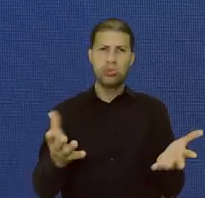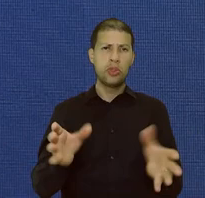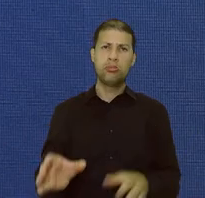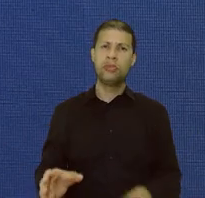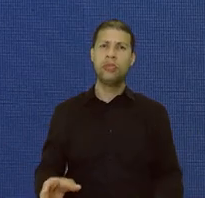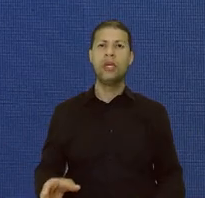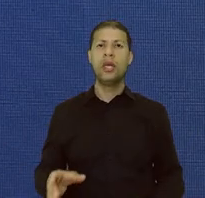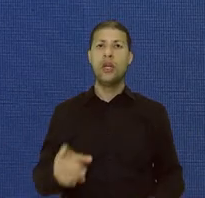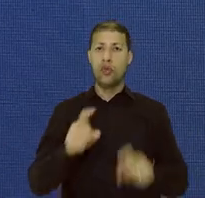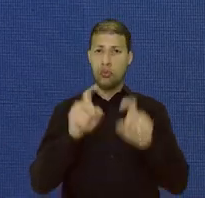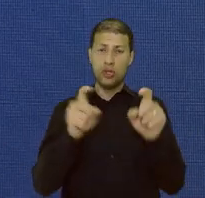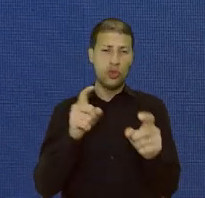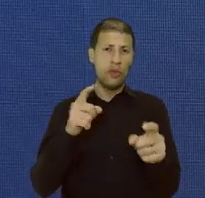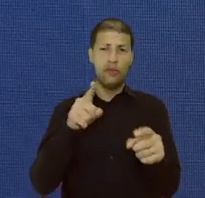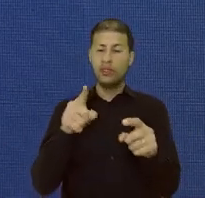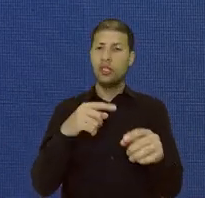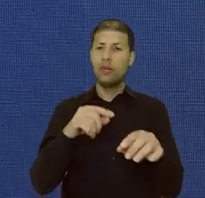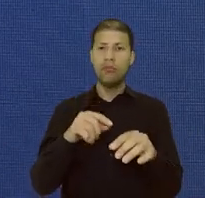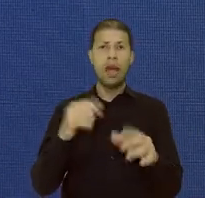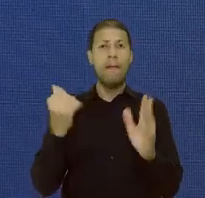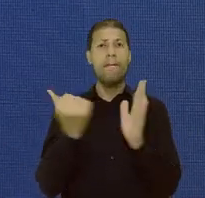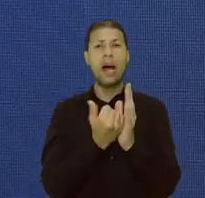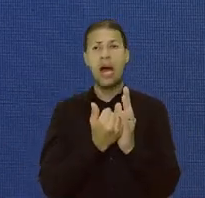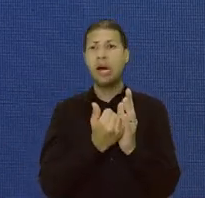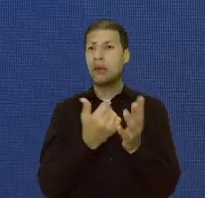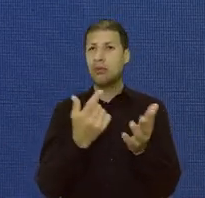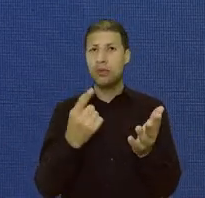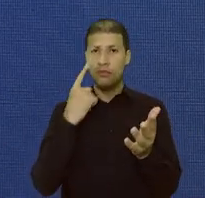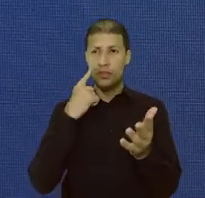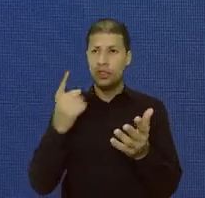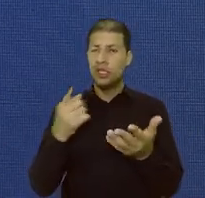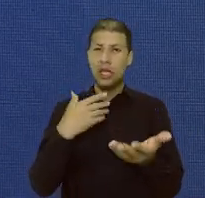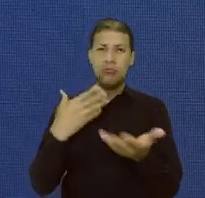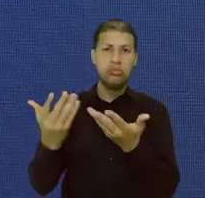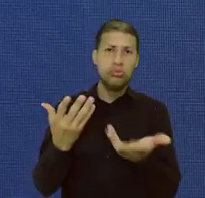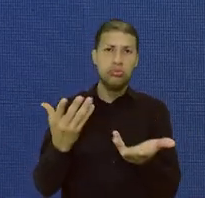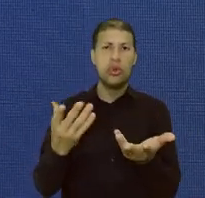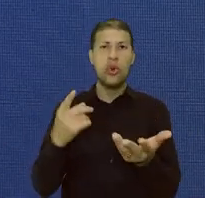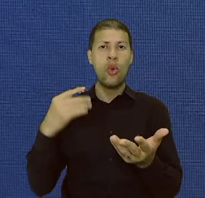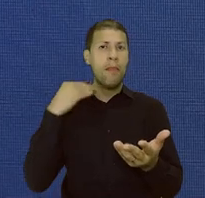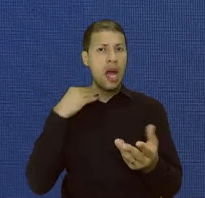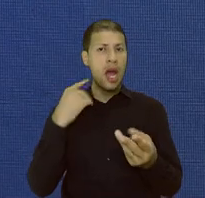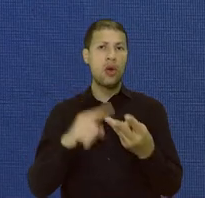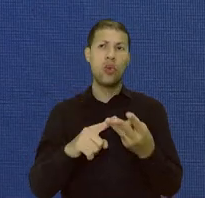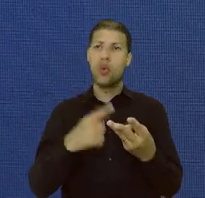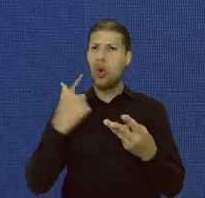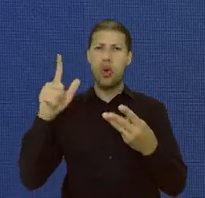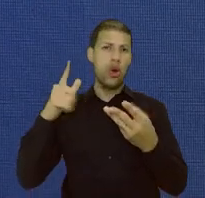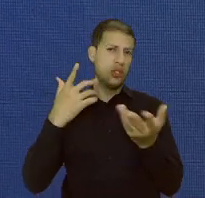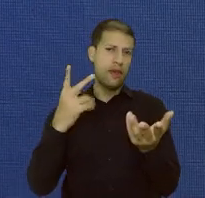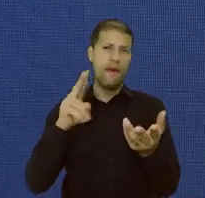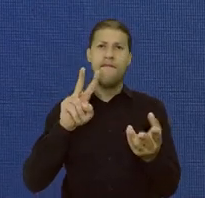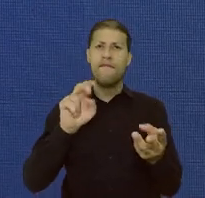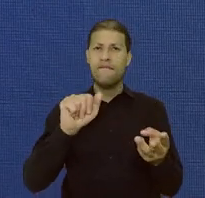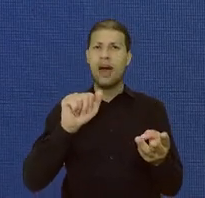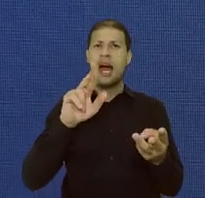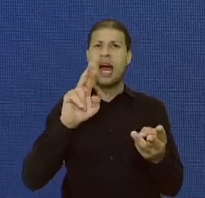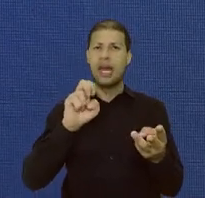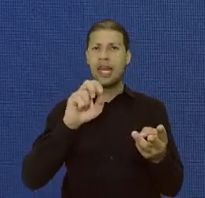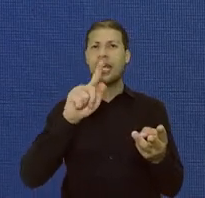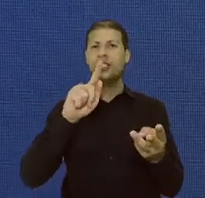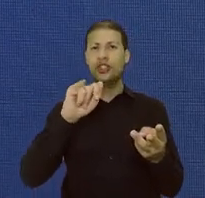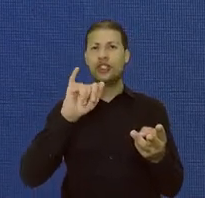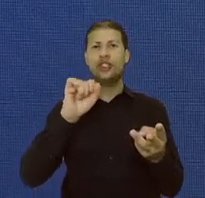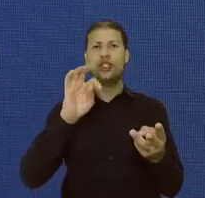interagindo com aquela marca ou com aquela Varejista ou com aquele banco tá então acho que E aí essa